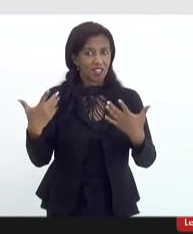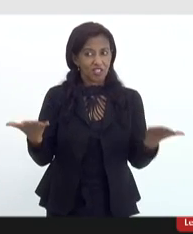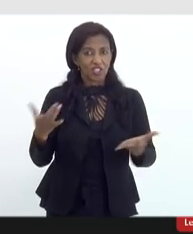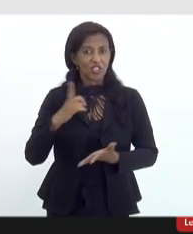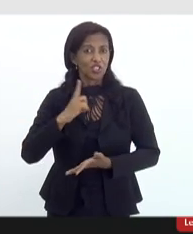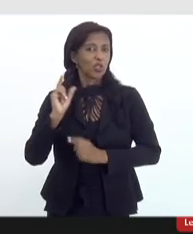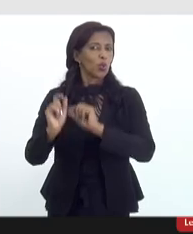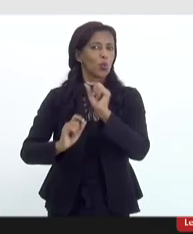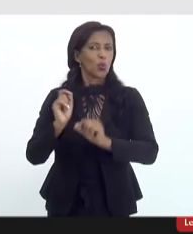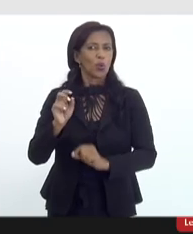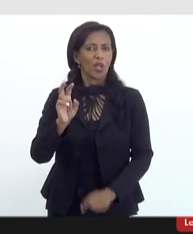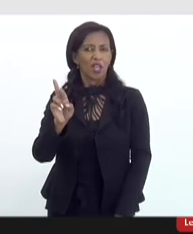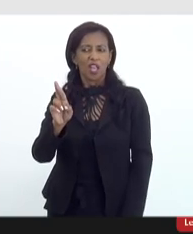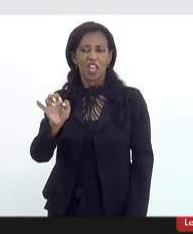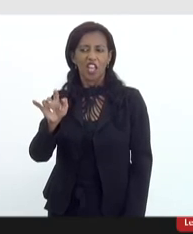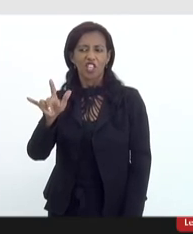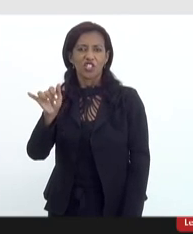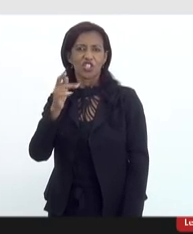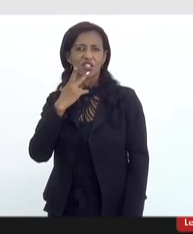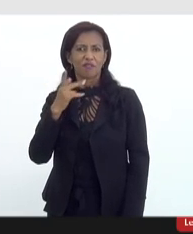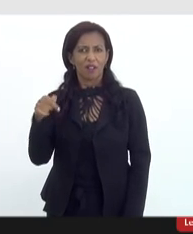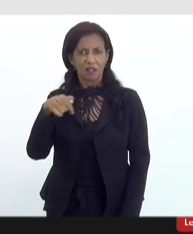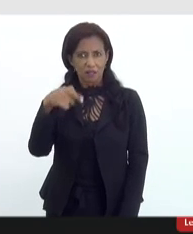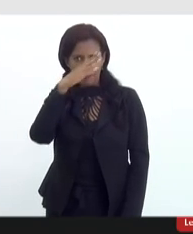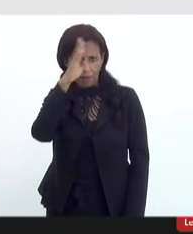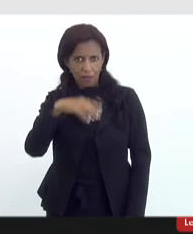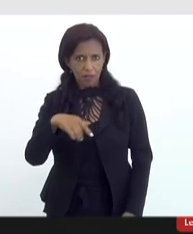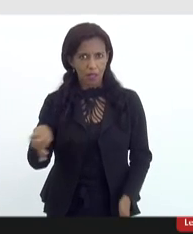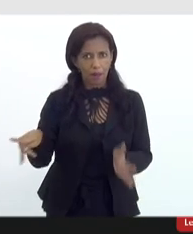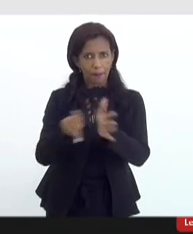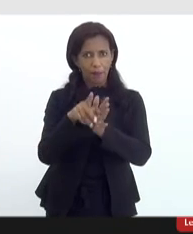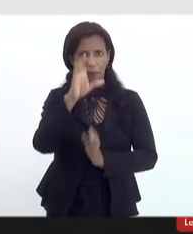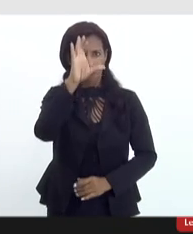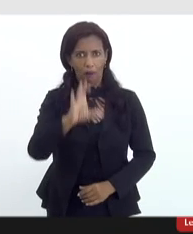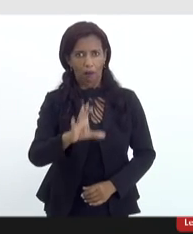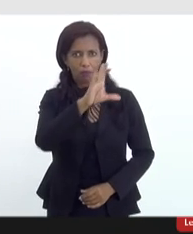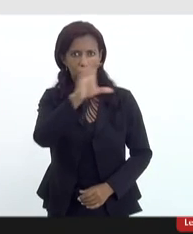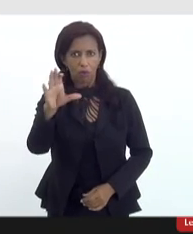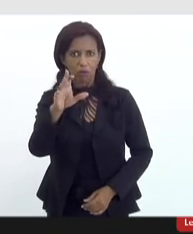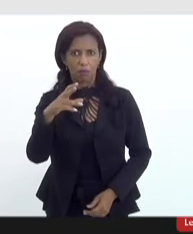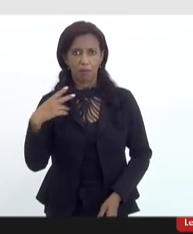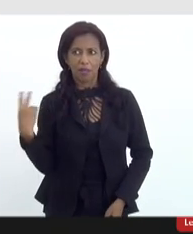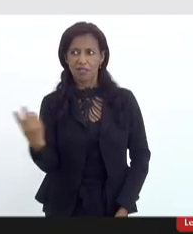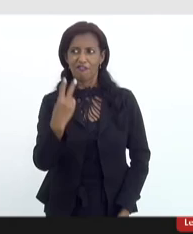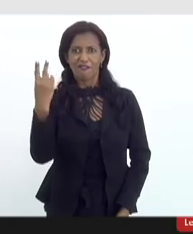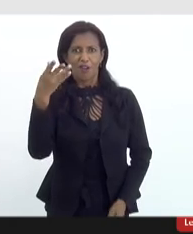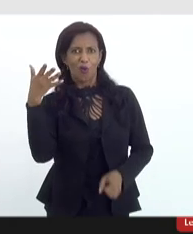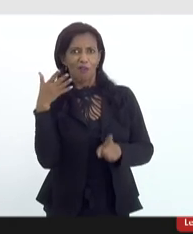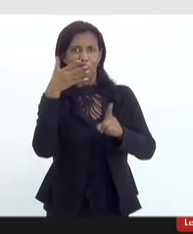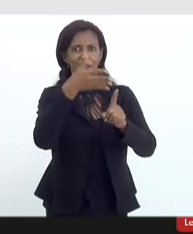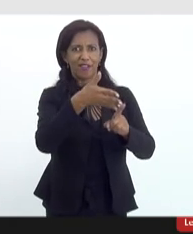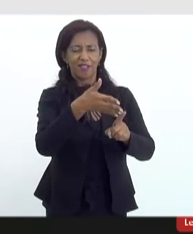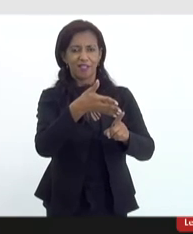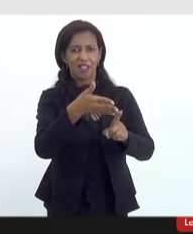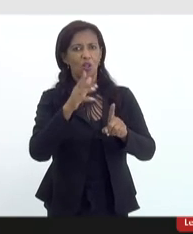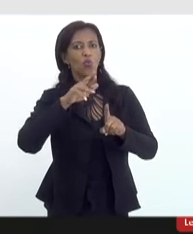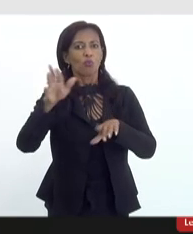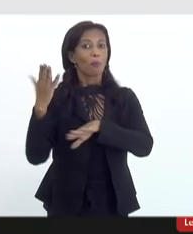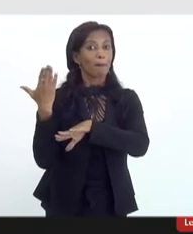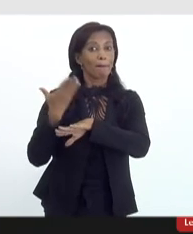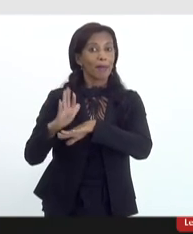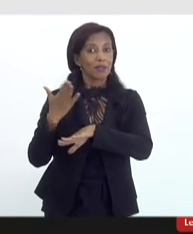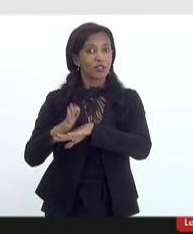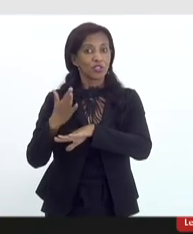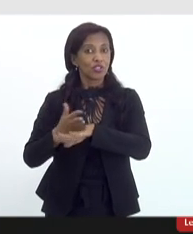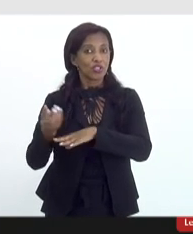Novaes fala, né? Ser brasileiro era ser católico, né? Porque são valores morais de referência. Isso não quer dizer que você pratique exatamente